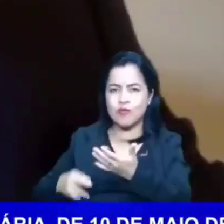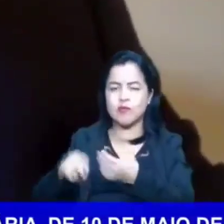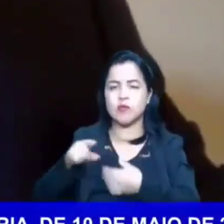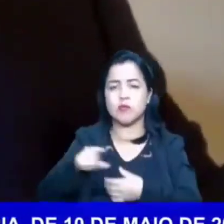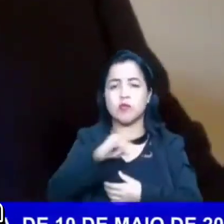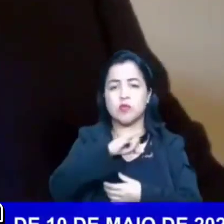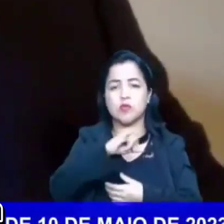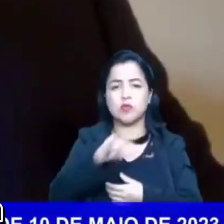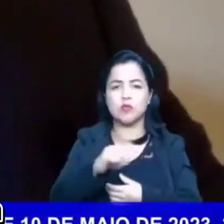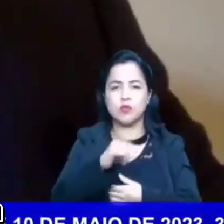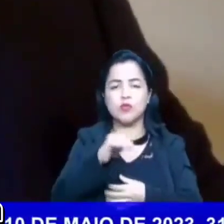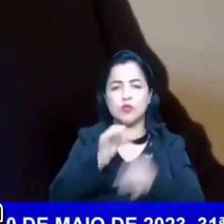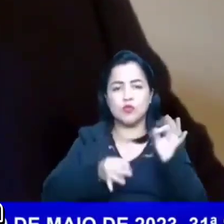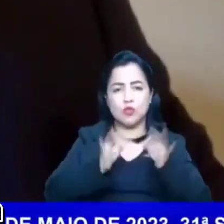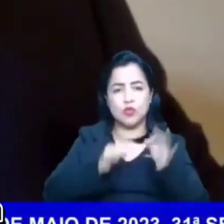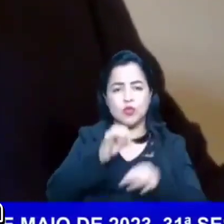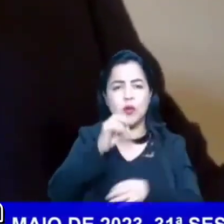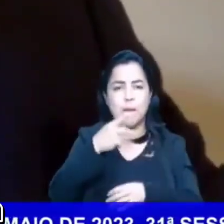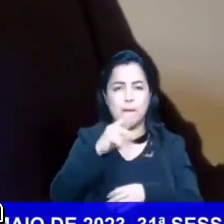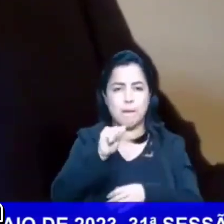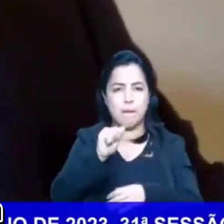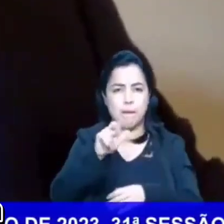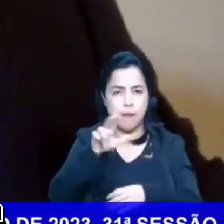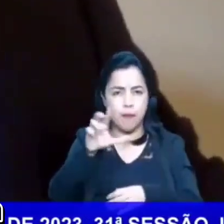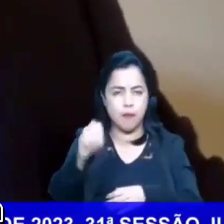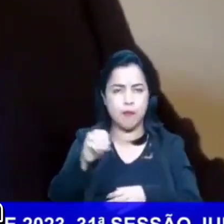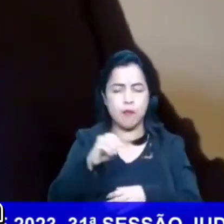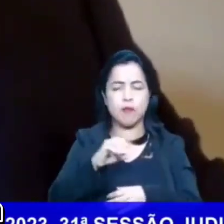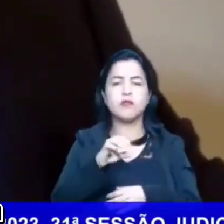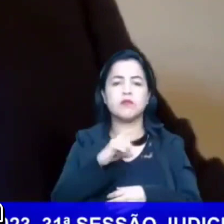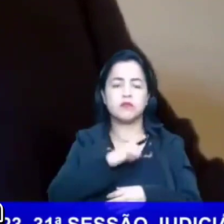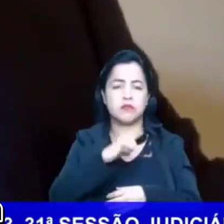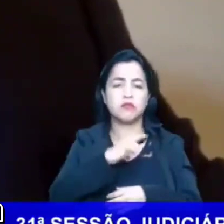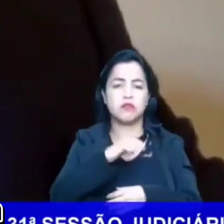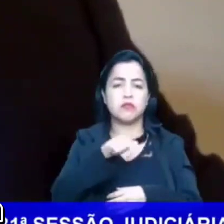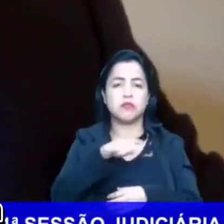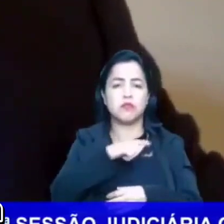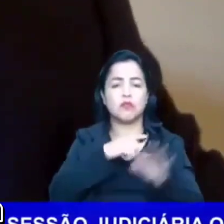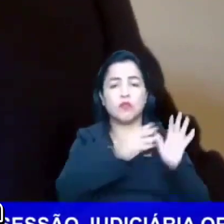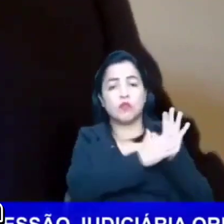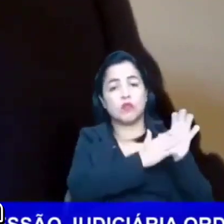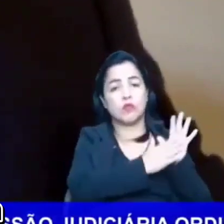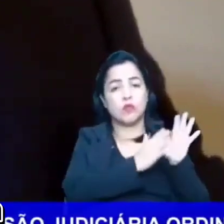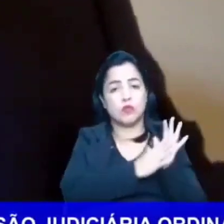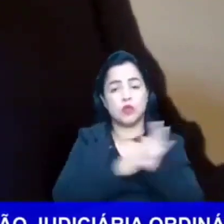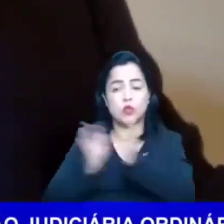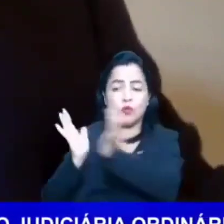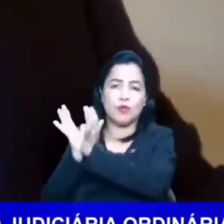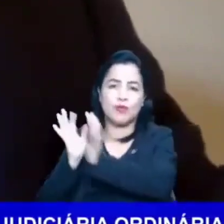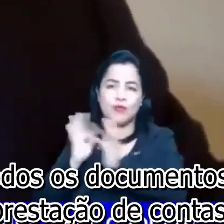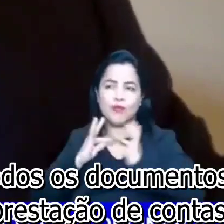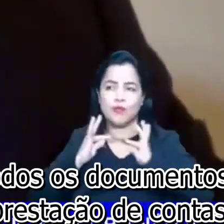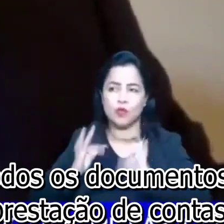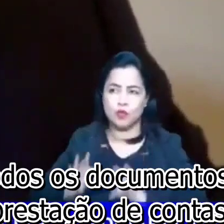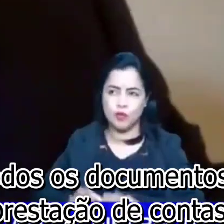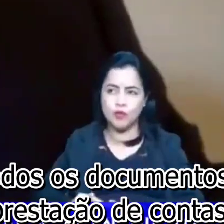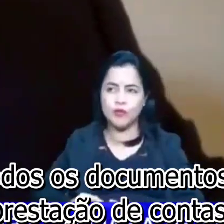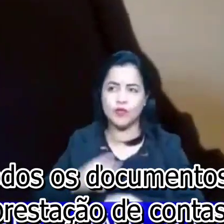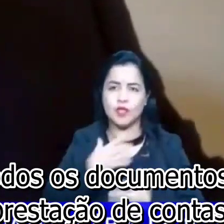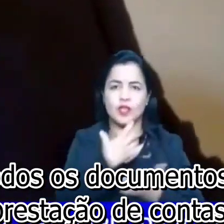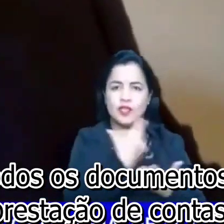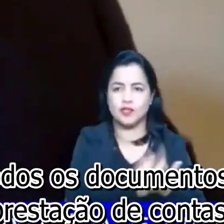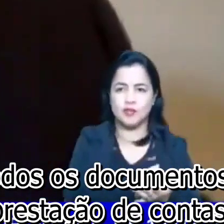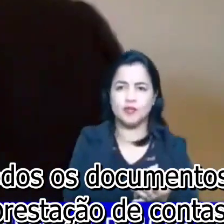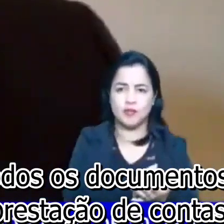Madeira, ele teve o parecer da unidade técnica pela